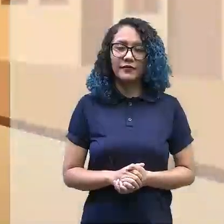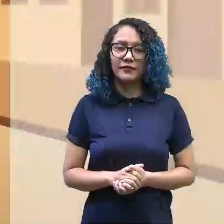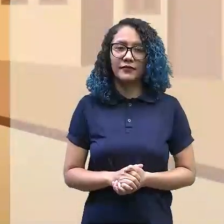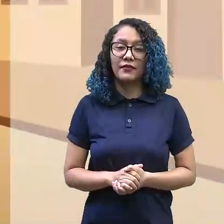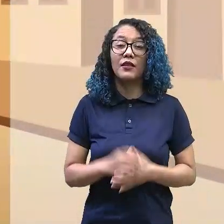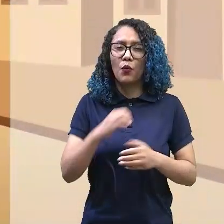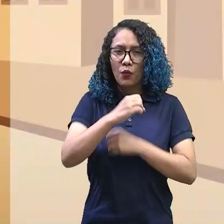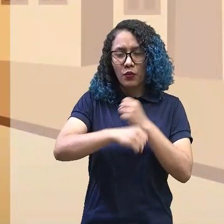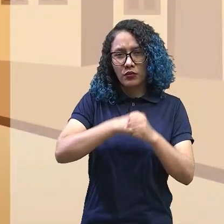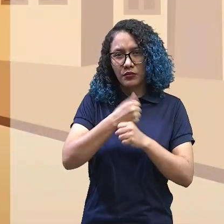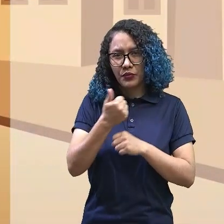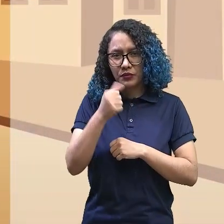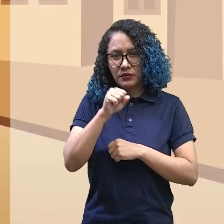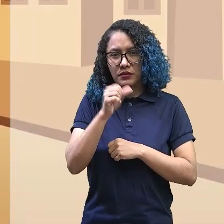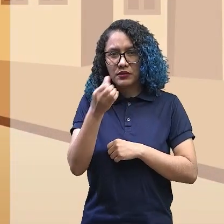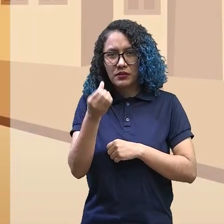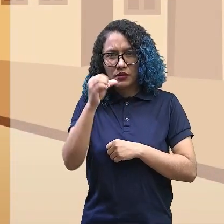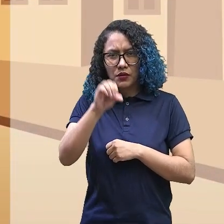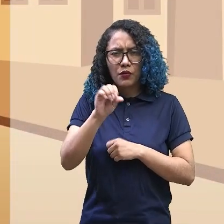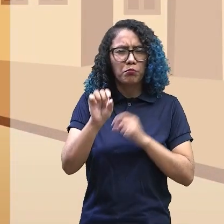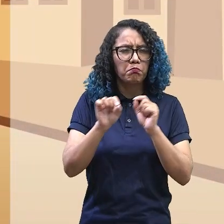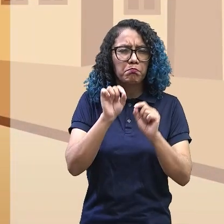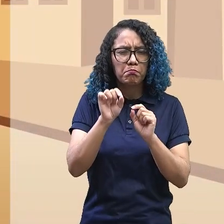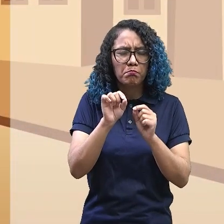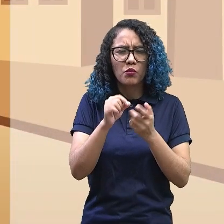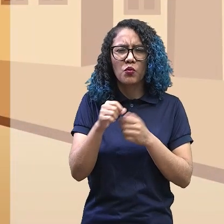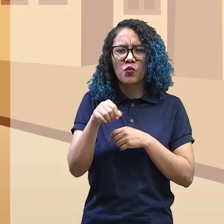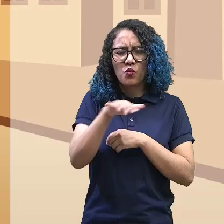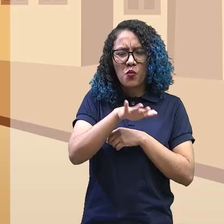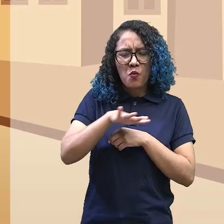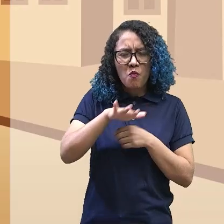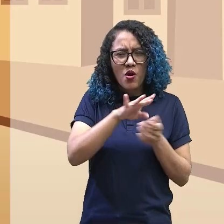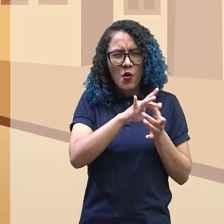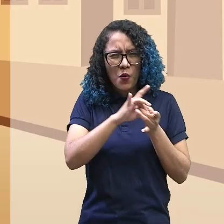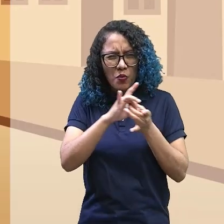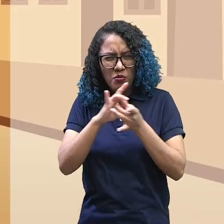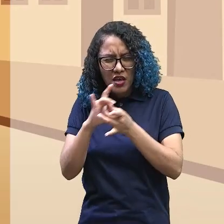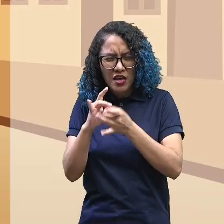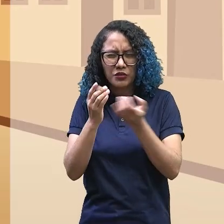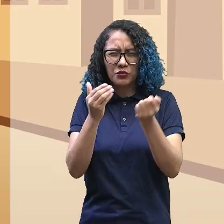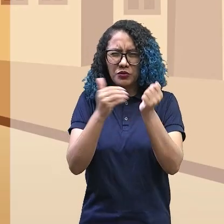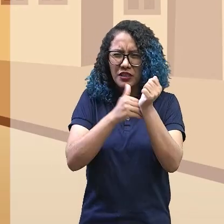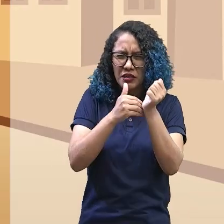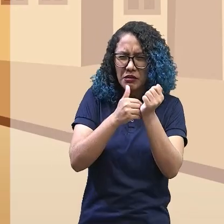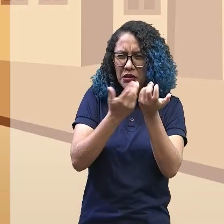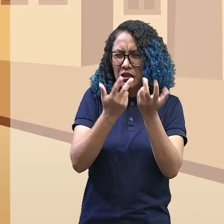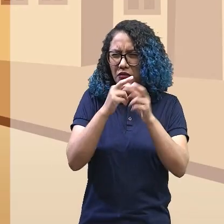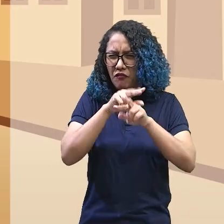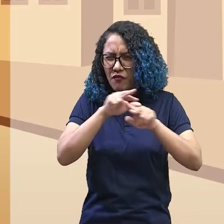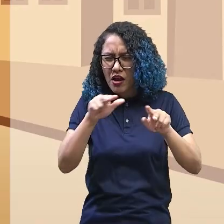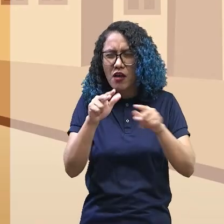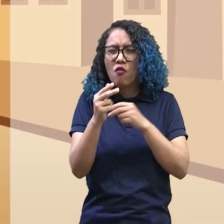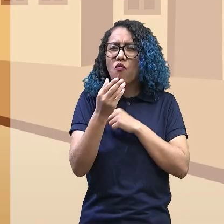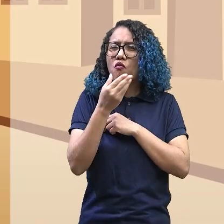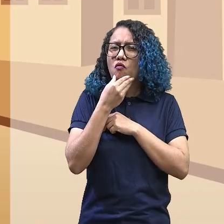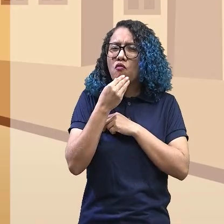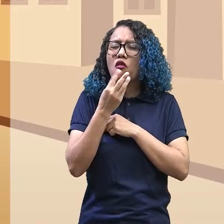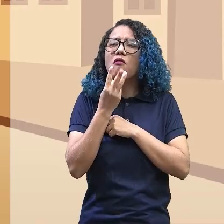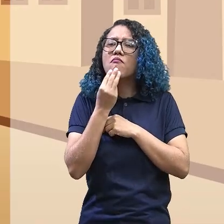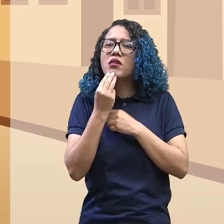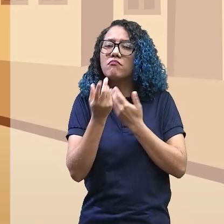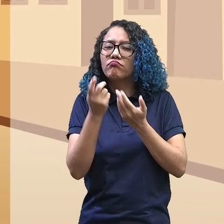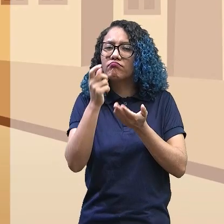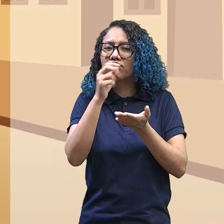Em 1869, numa atmosfera de segredos e mistérios, Machado de Assis escreveu A